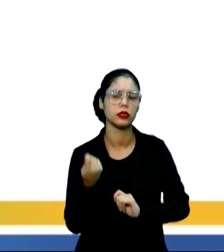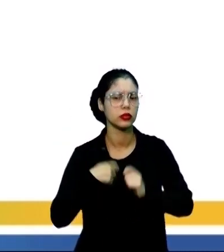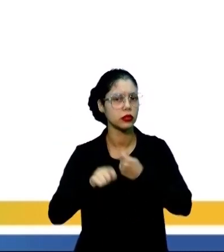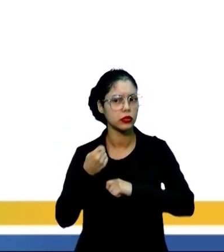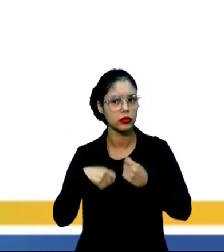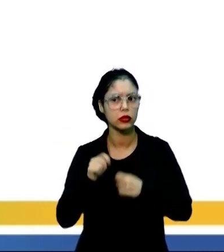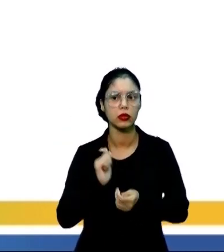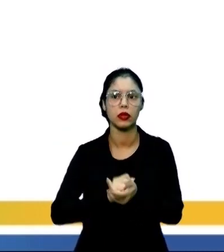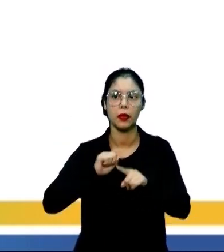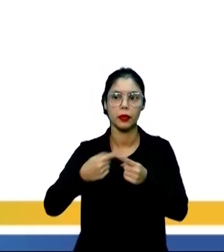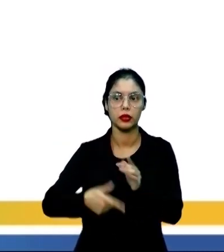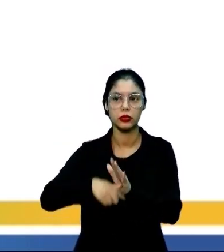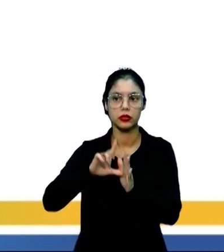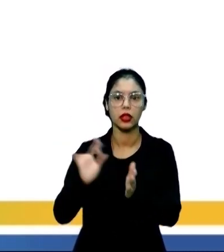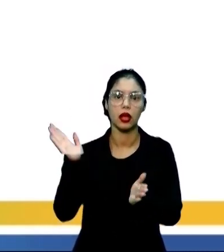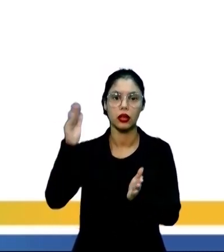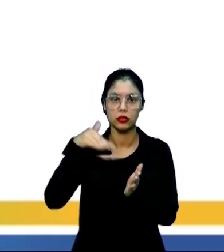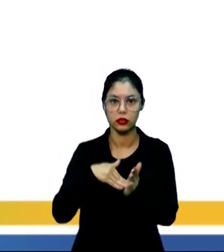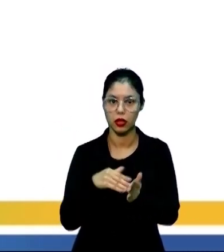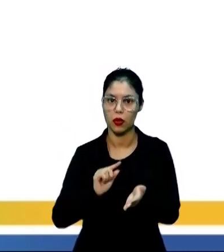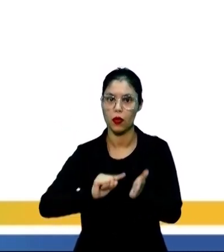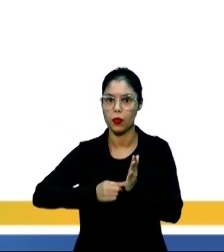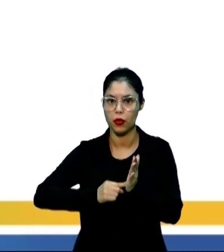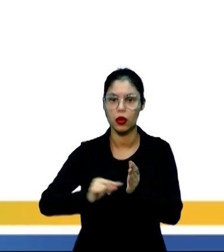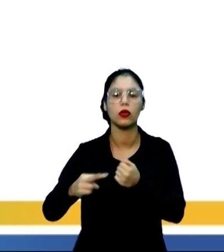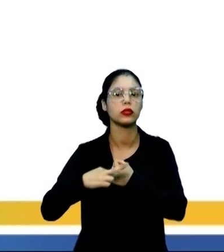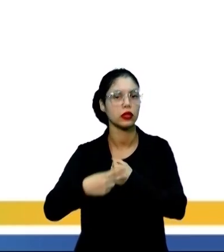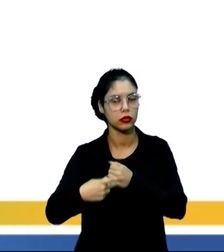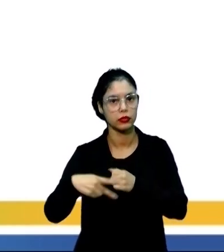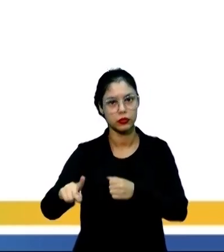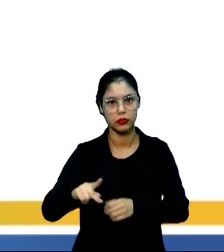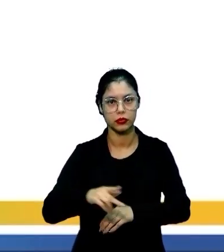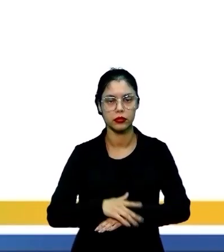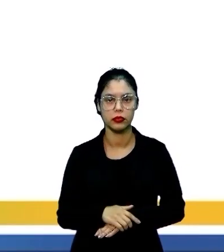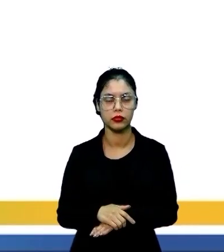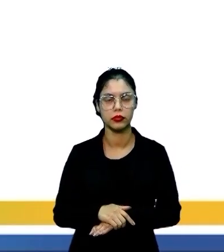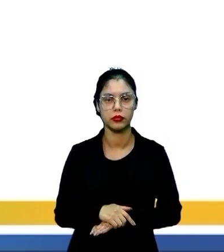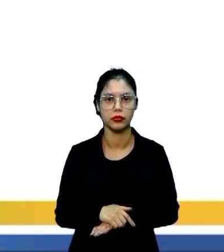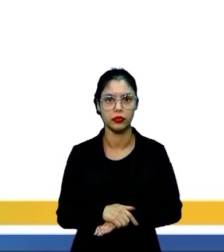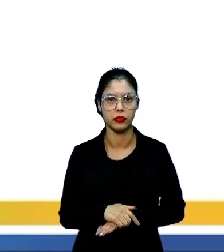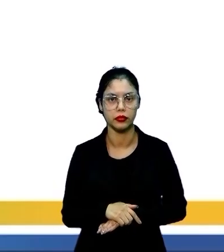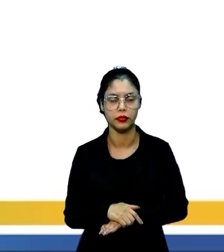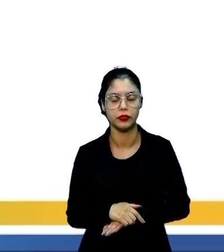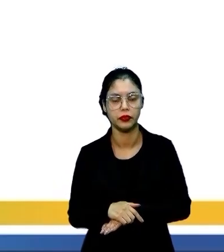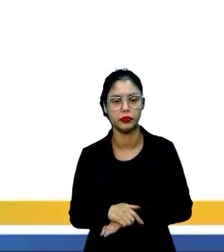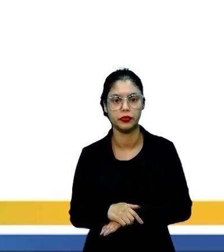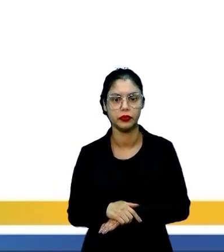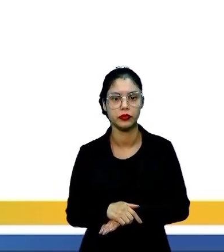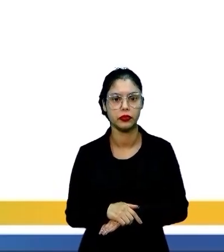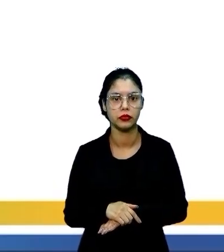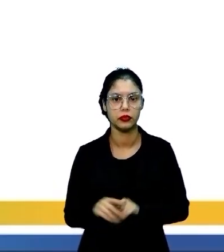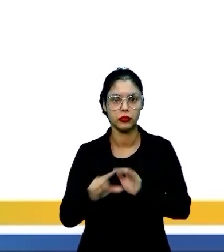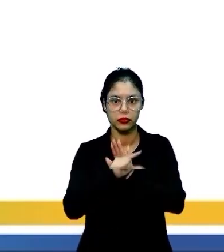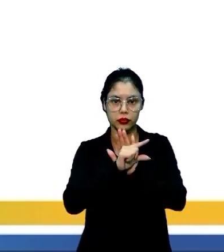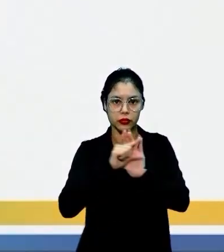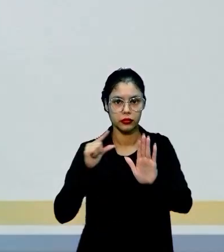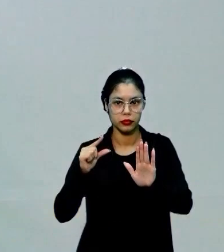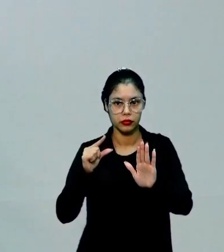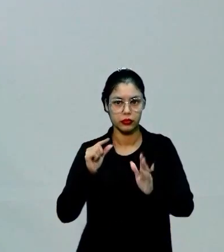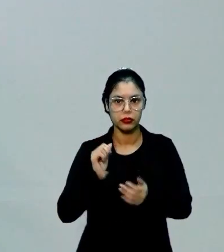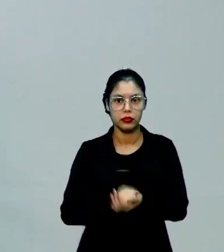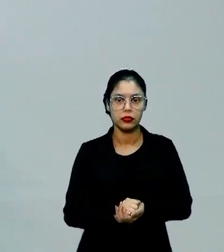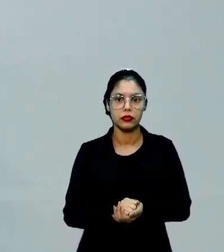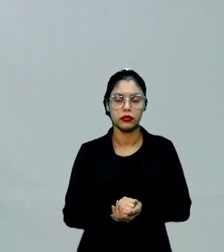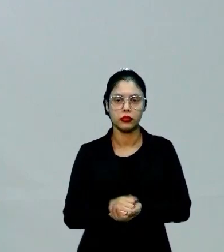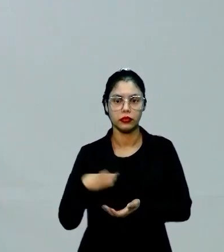econômicos, mas antes, até certo ponto, como consequência deles. Fragmento extraído da